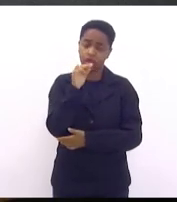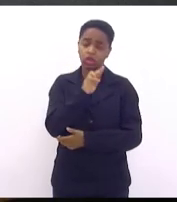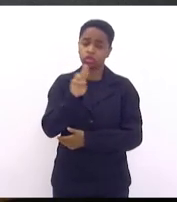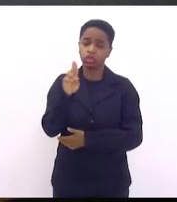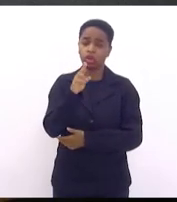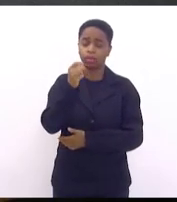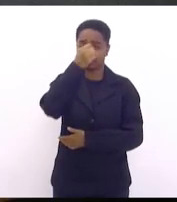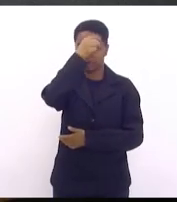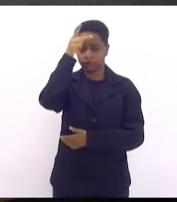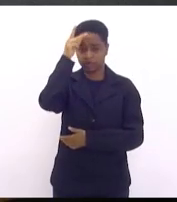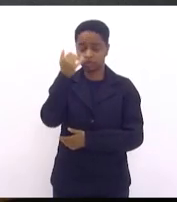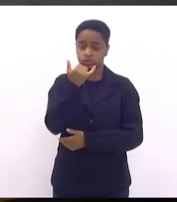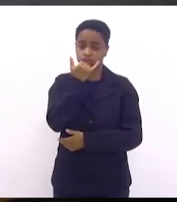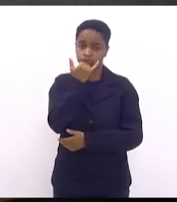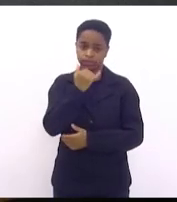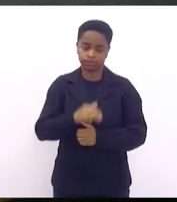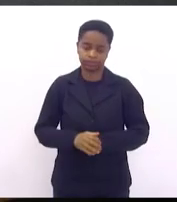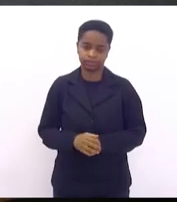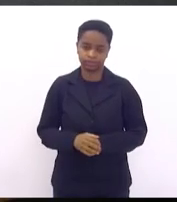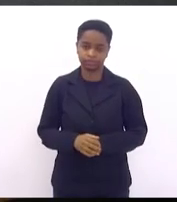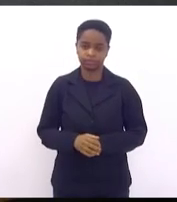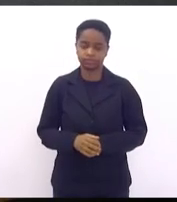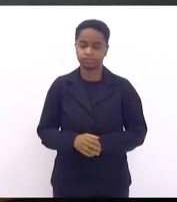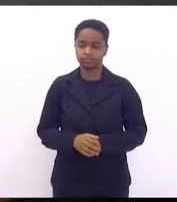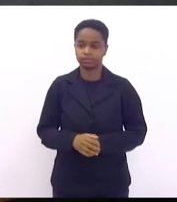prefeito. Vinícius Cozzolino.